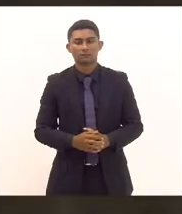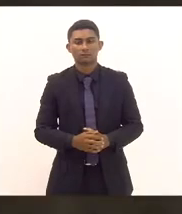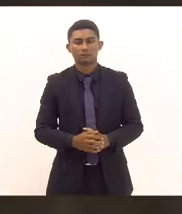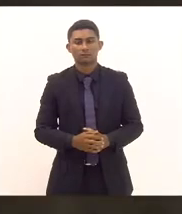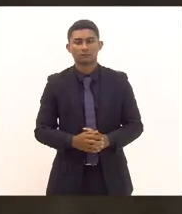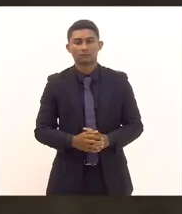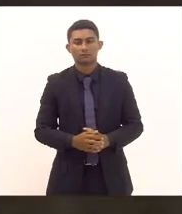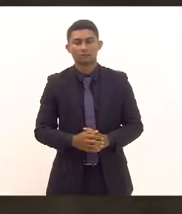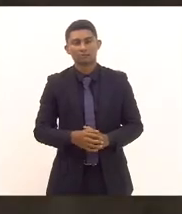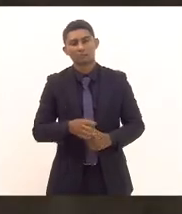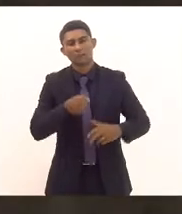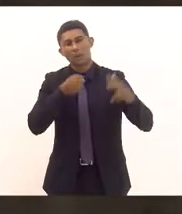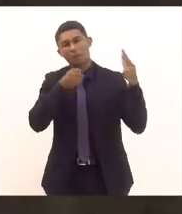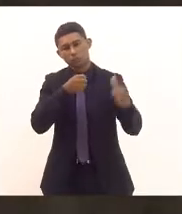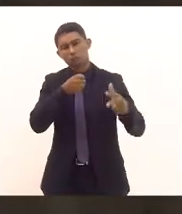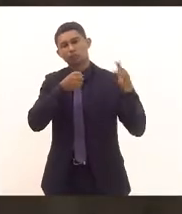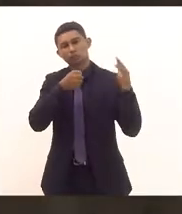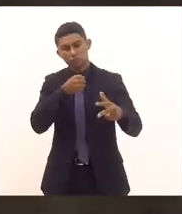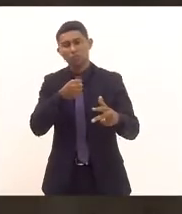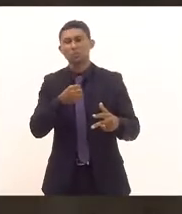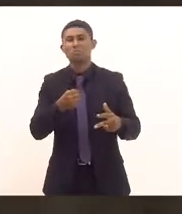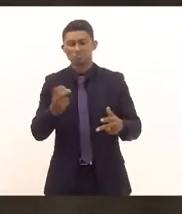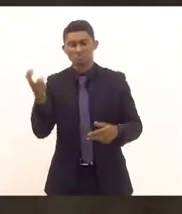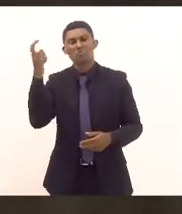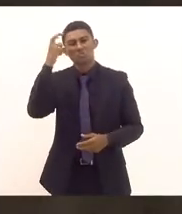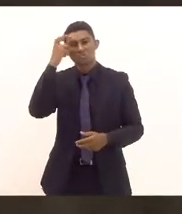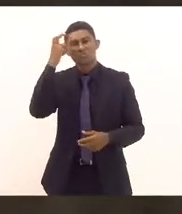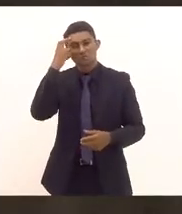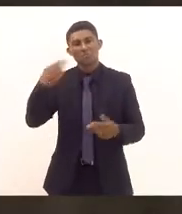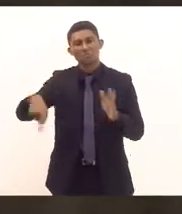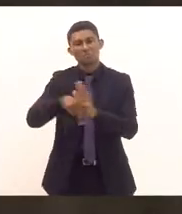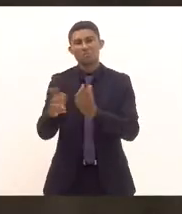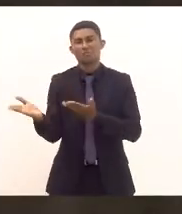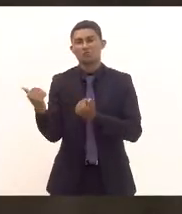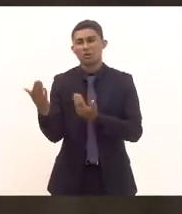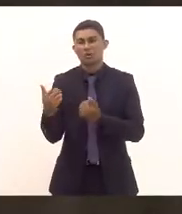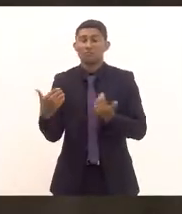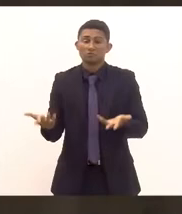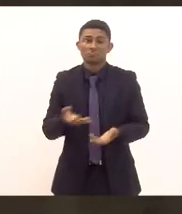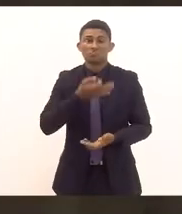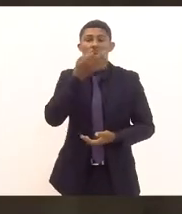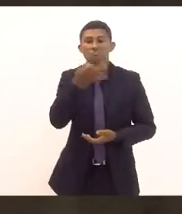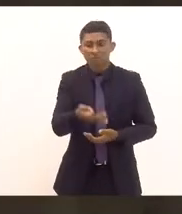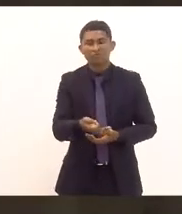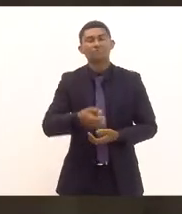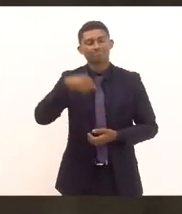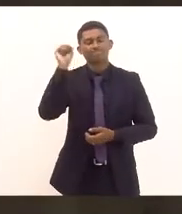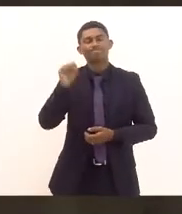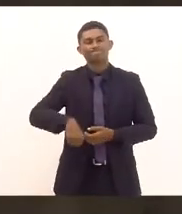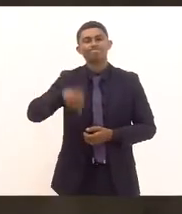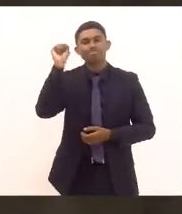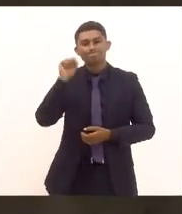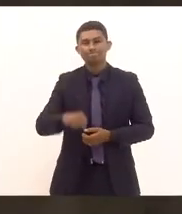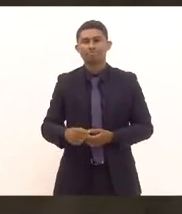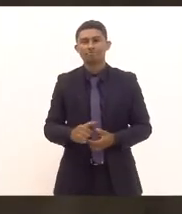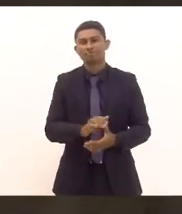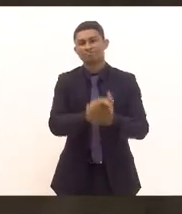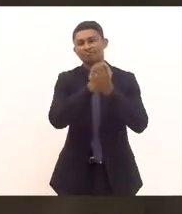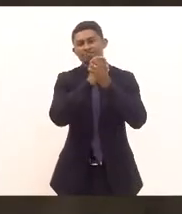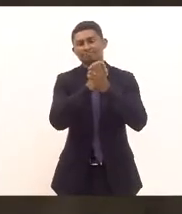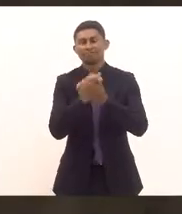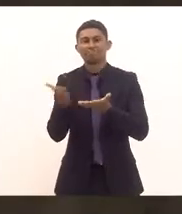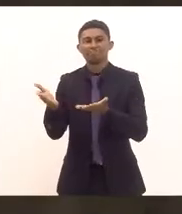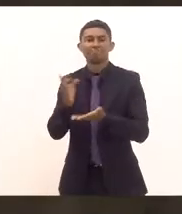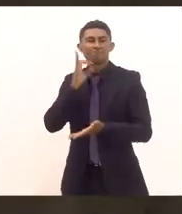um hip hop batalha de rima cultura popular cultura da Juventude parecer é amplamente favorável saudando A